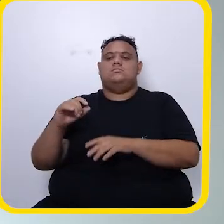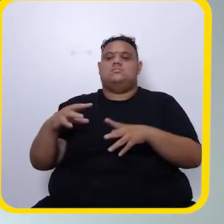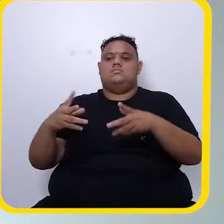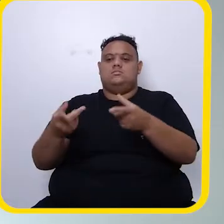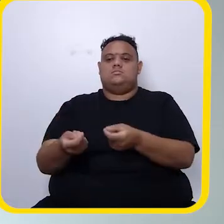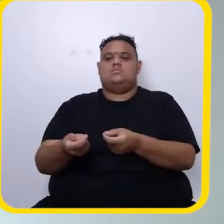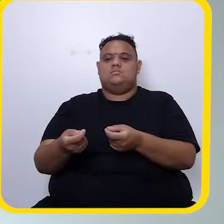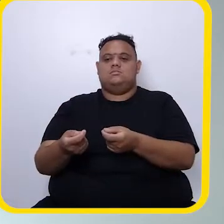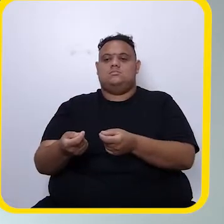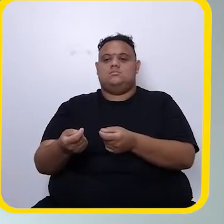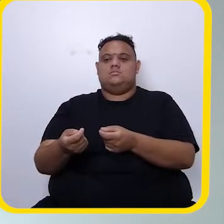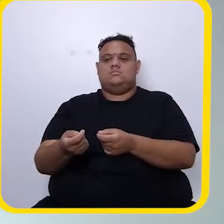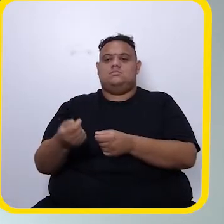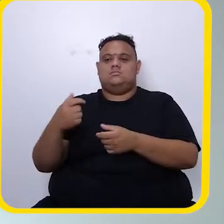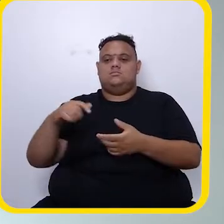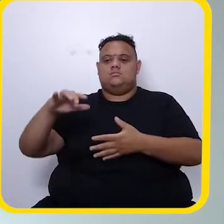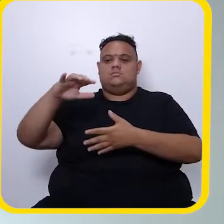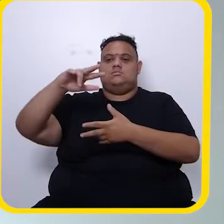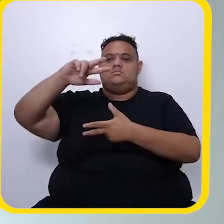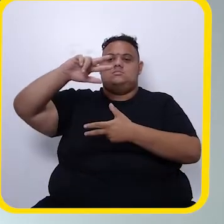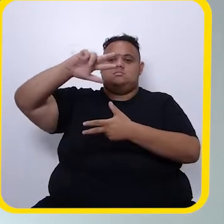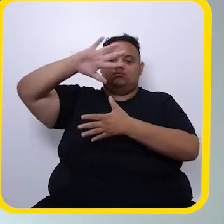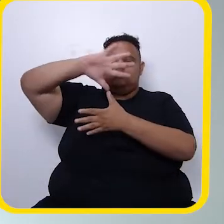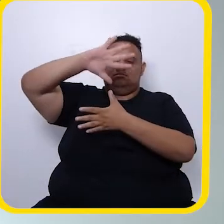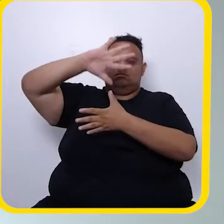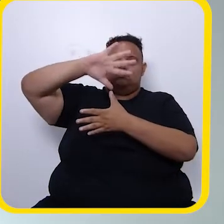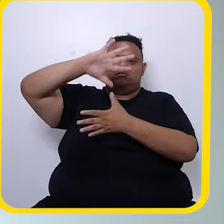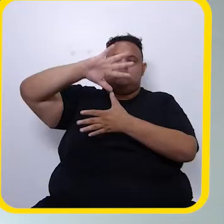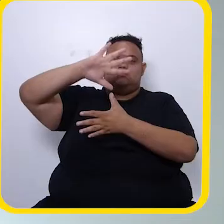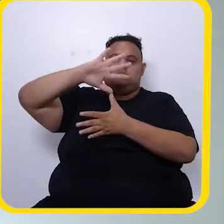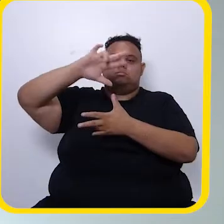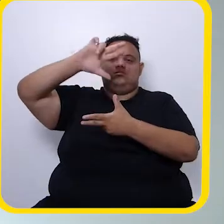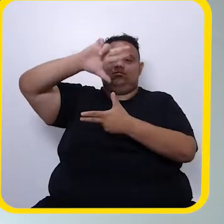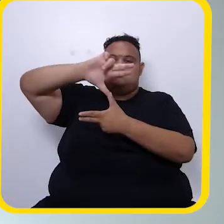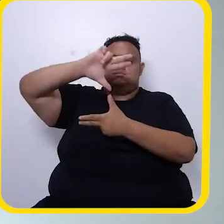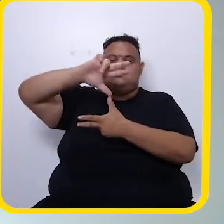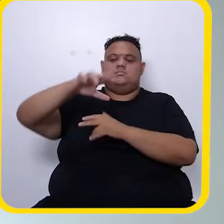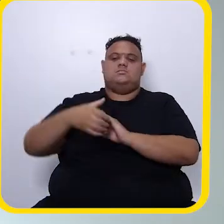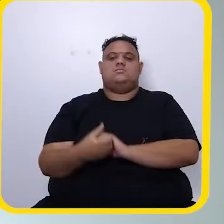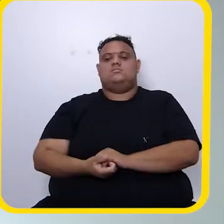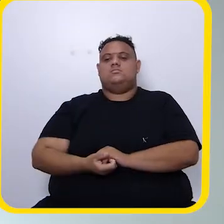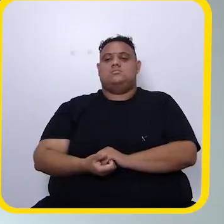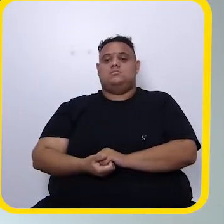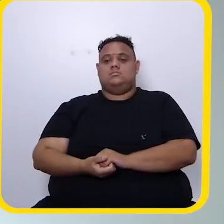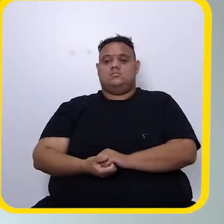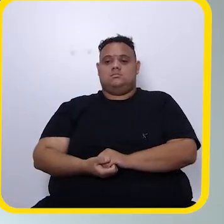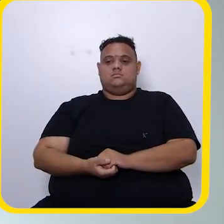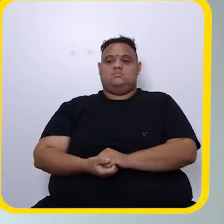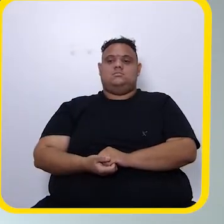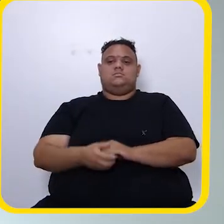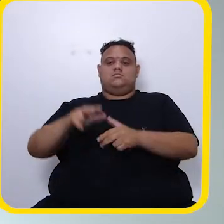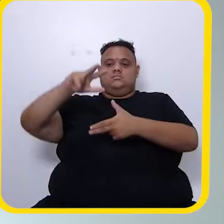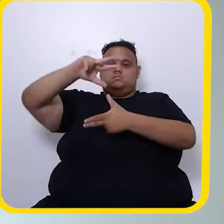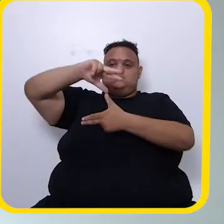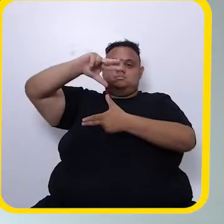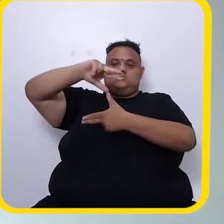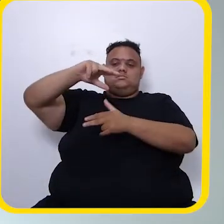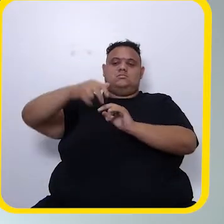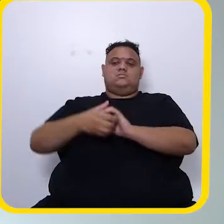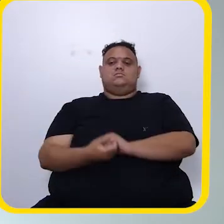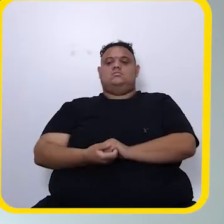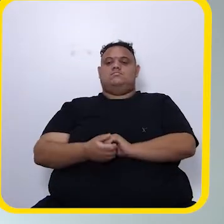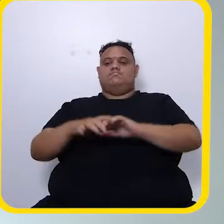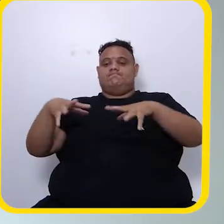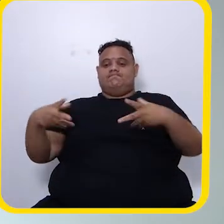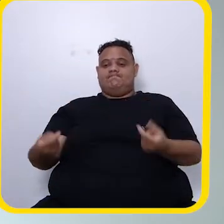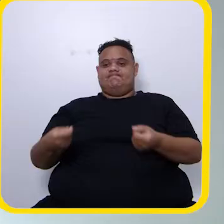que todo o subcontinente, né, da América, a América Central, né, a América Central Continental.